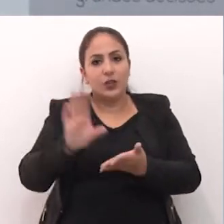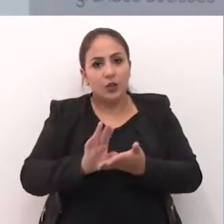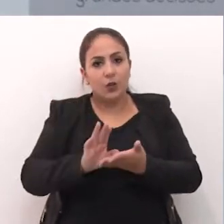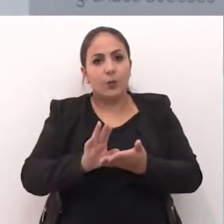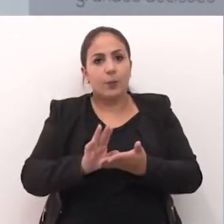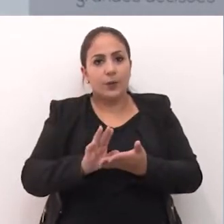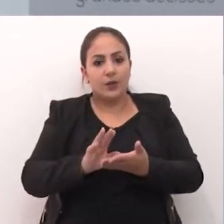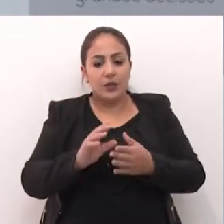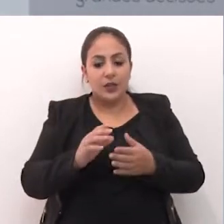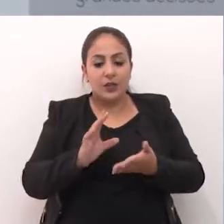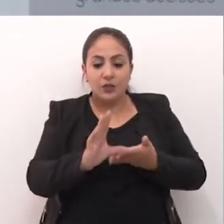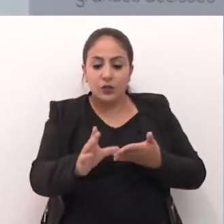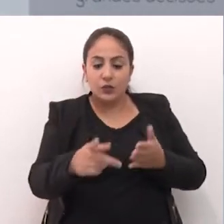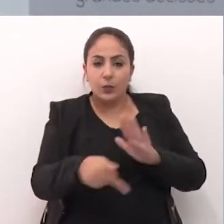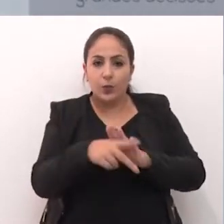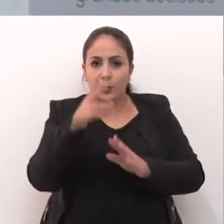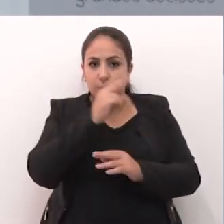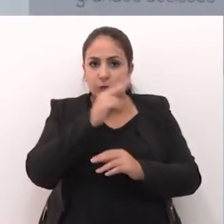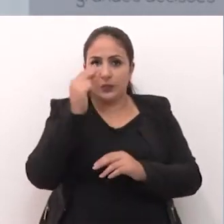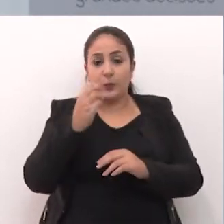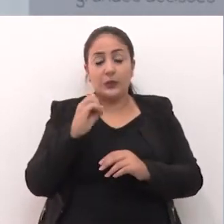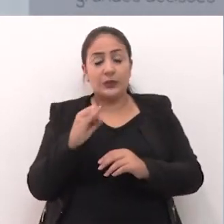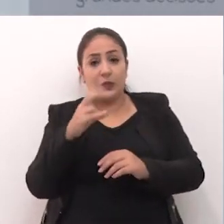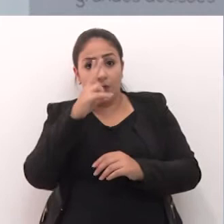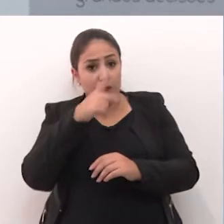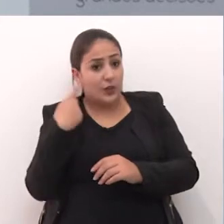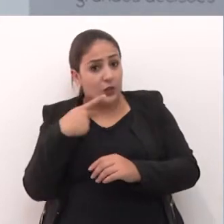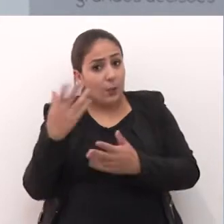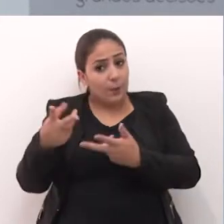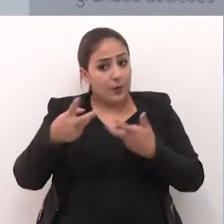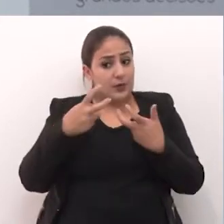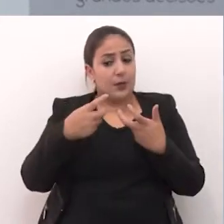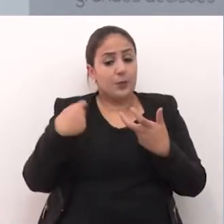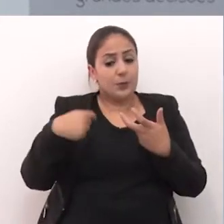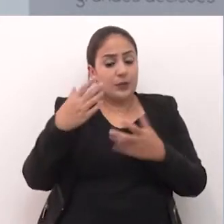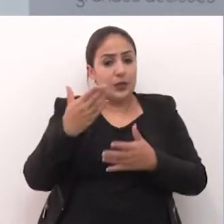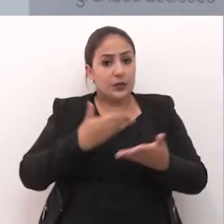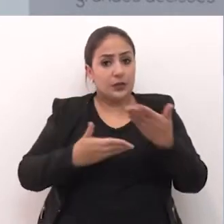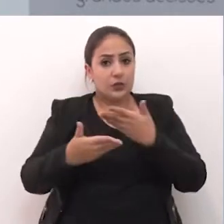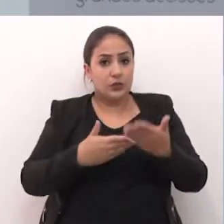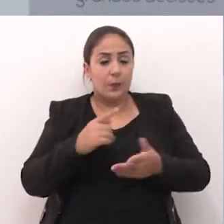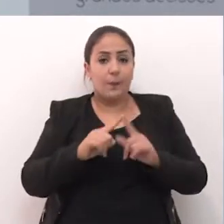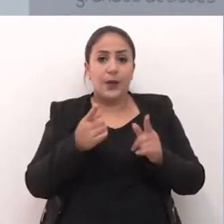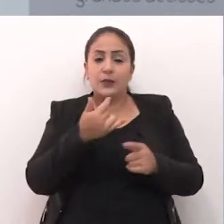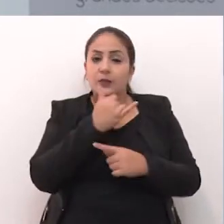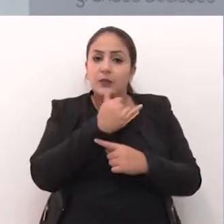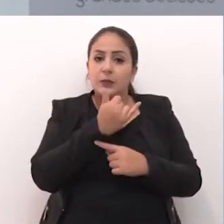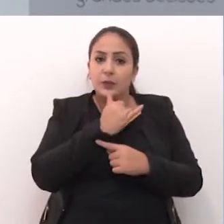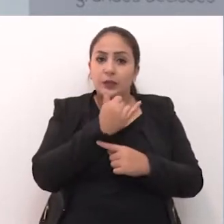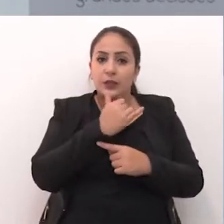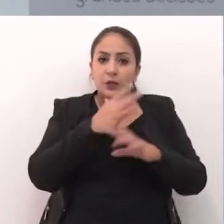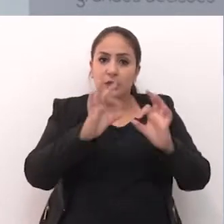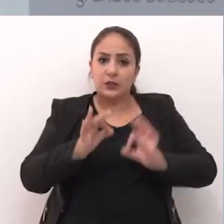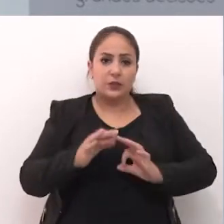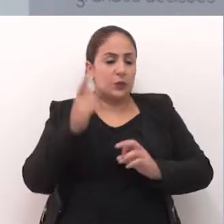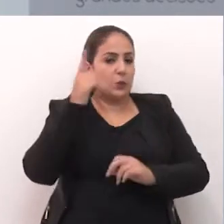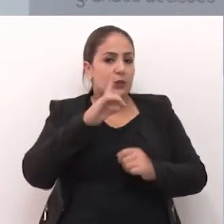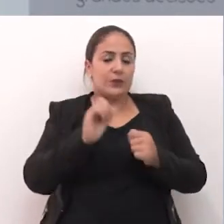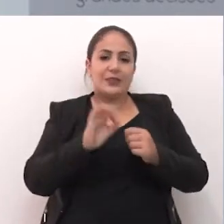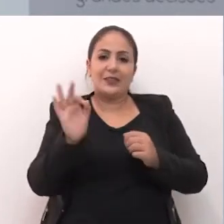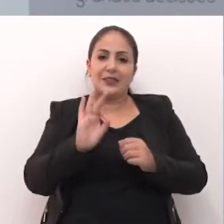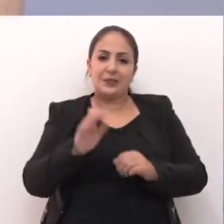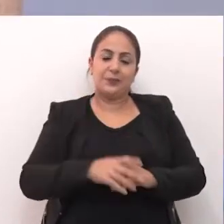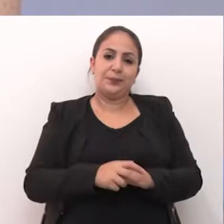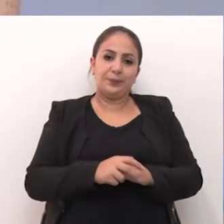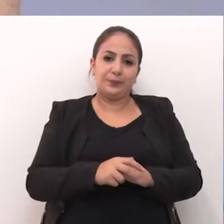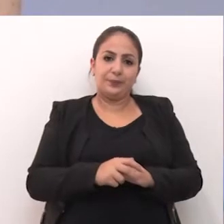diversas matérias que os vereadores percebem que devem ser atendidas, mas que infelizmente, pela organização jurídica da forma do Estado brasileiro, não conseguem fazer